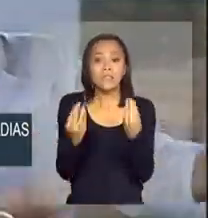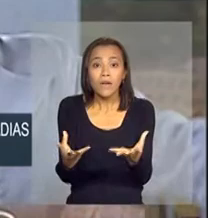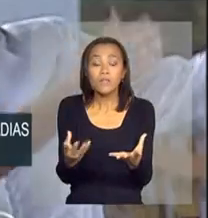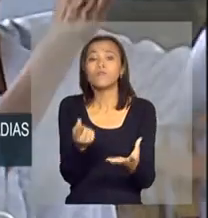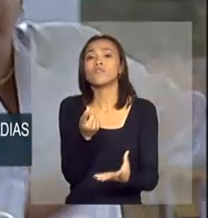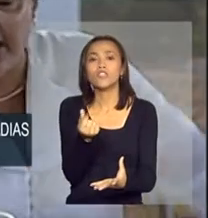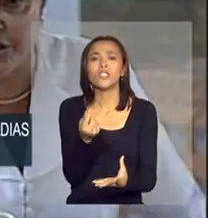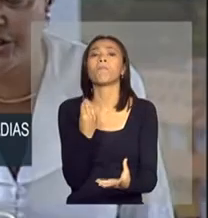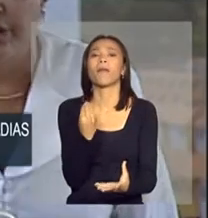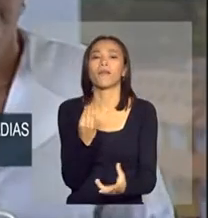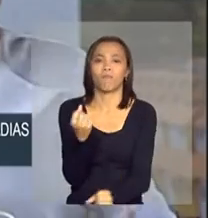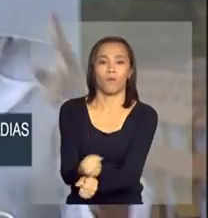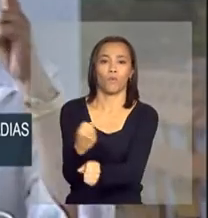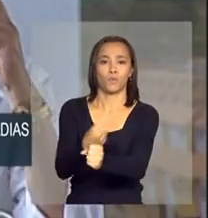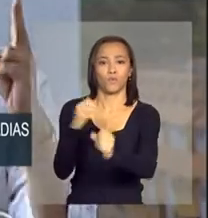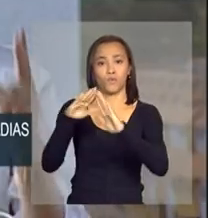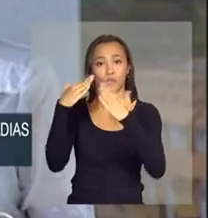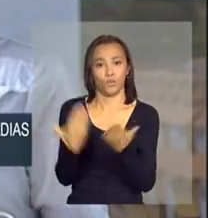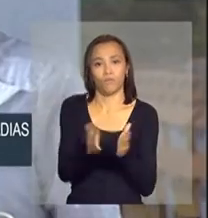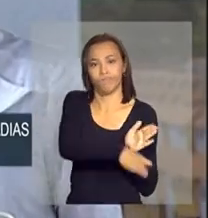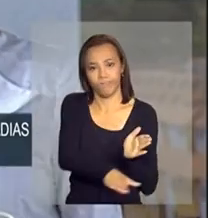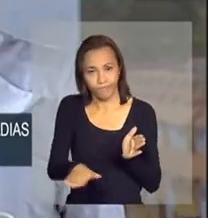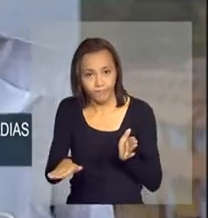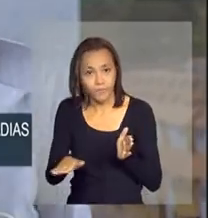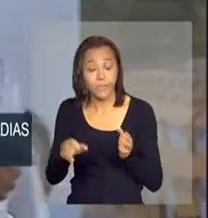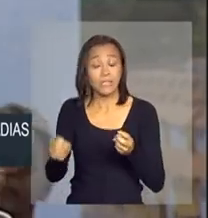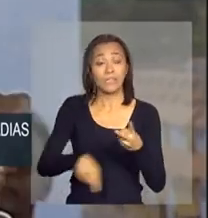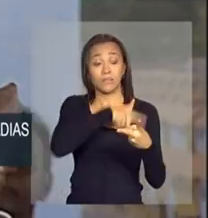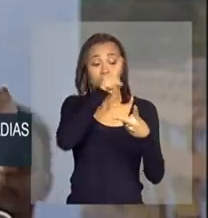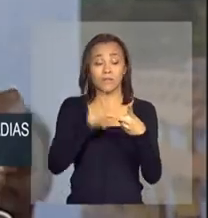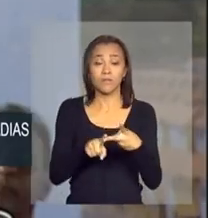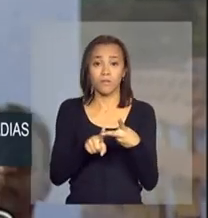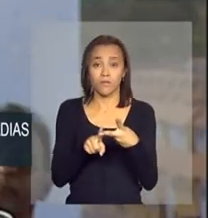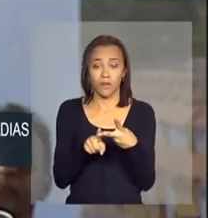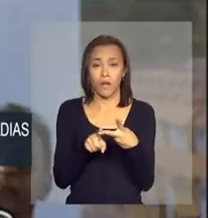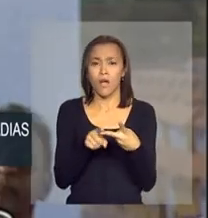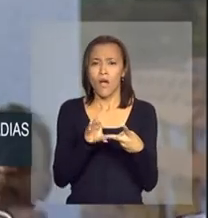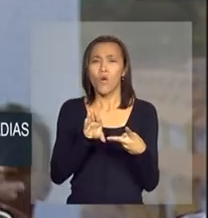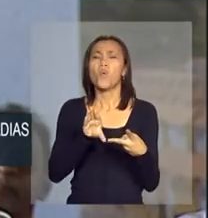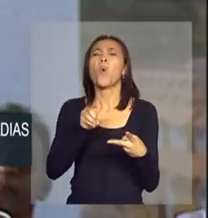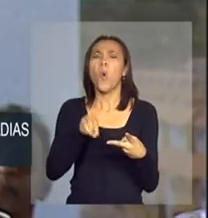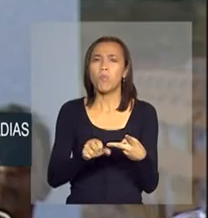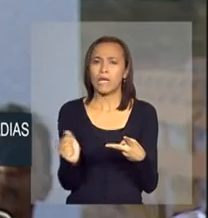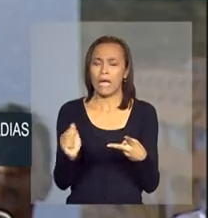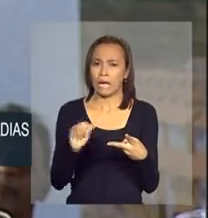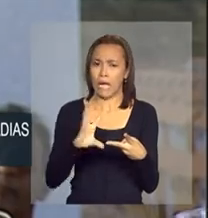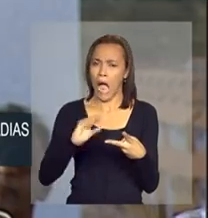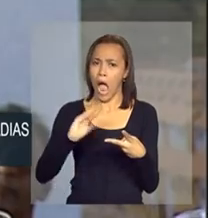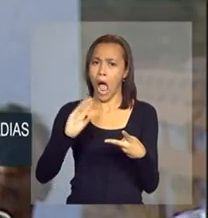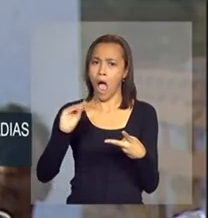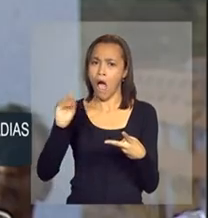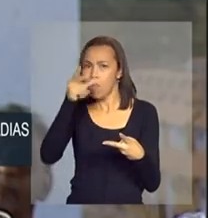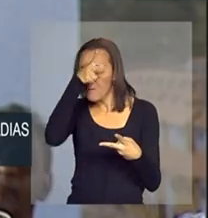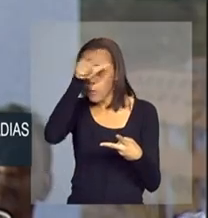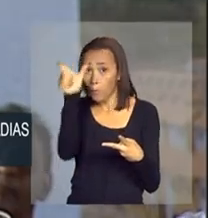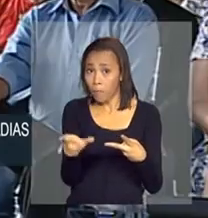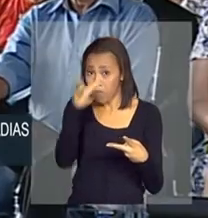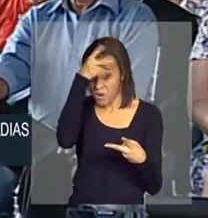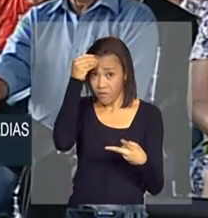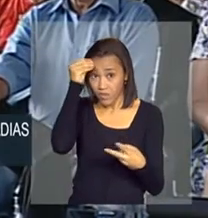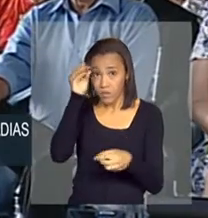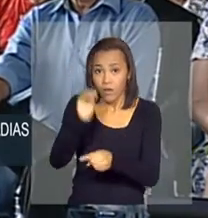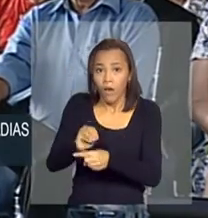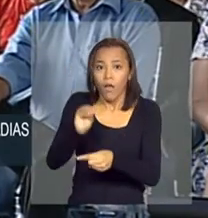para construir creche segunda coisa como fica claro para o prefeito garantia